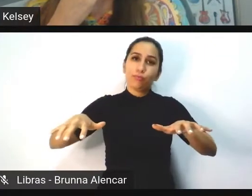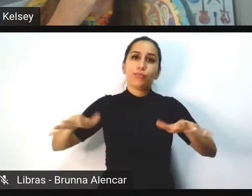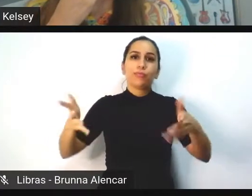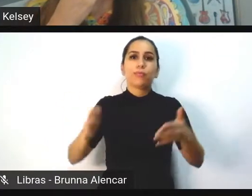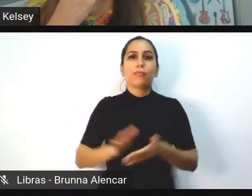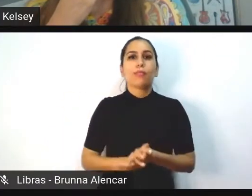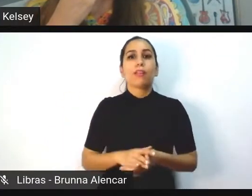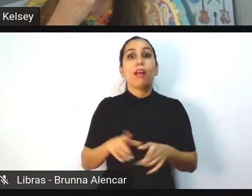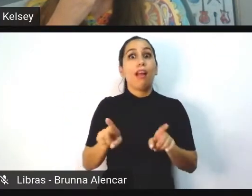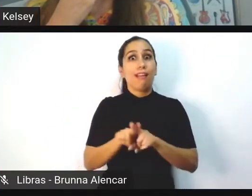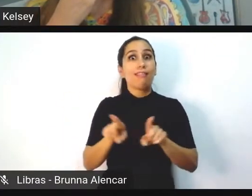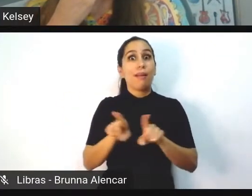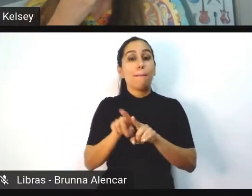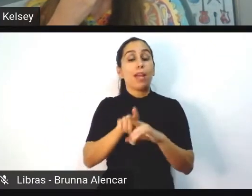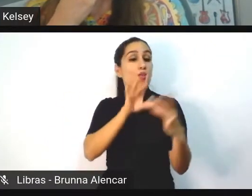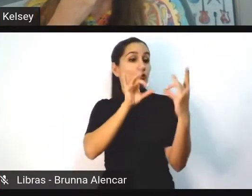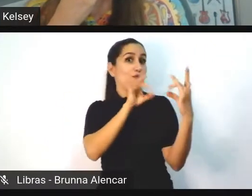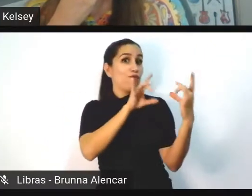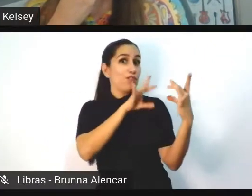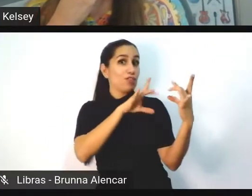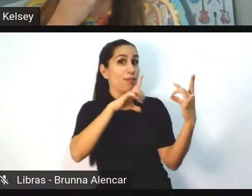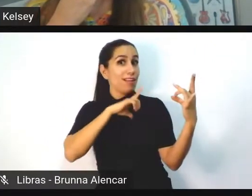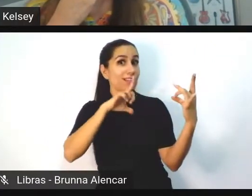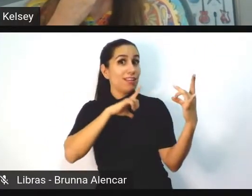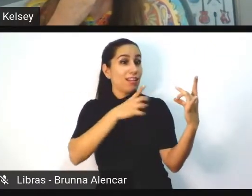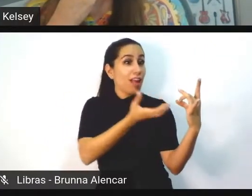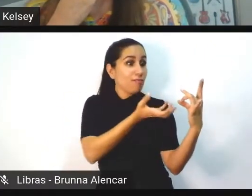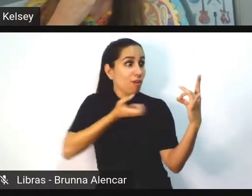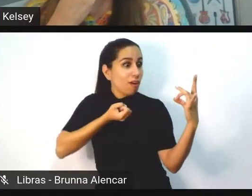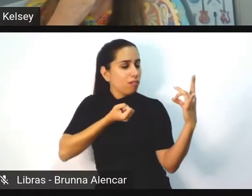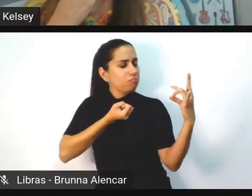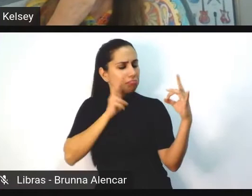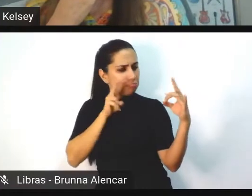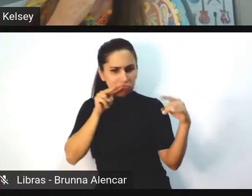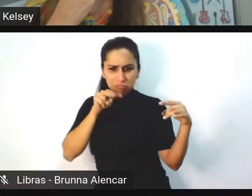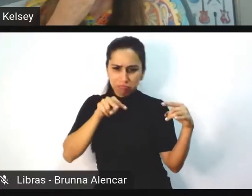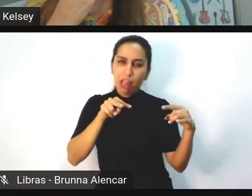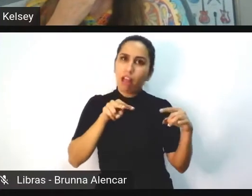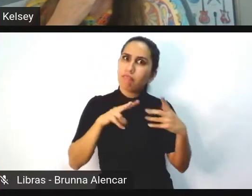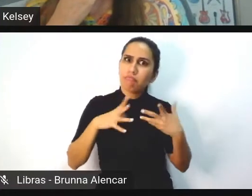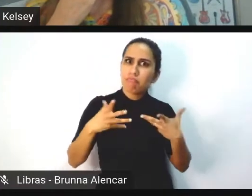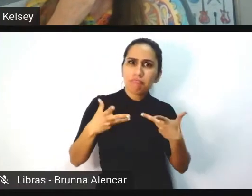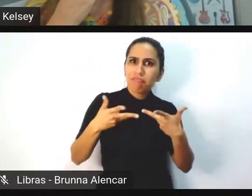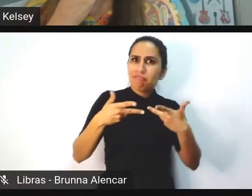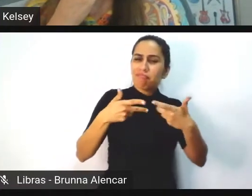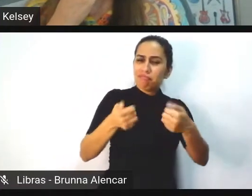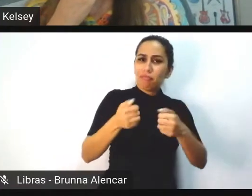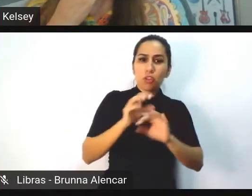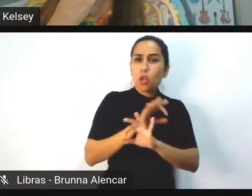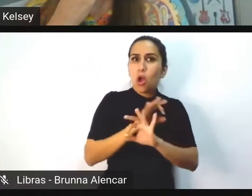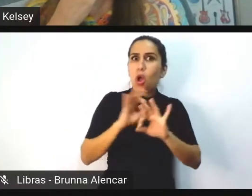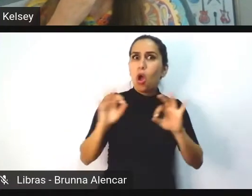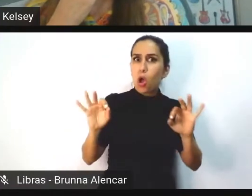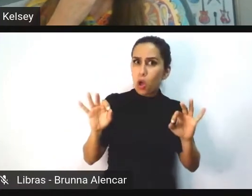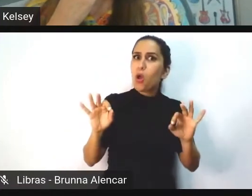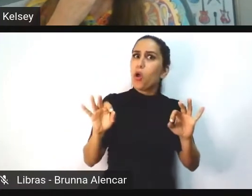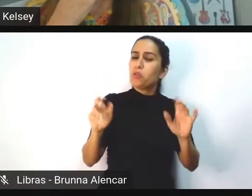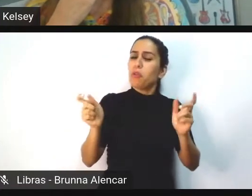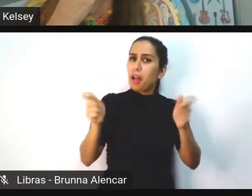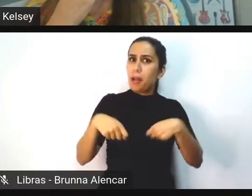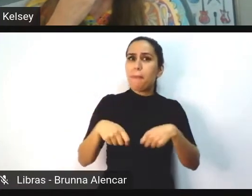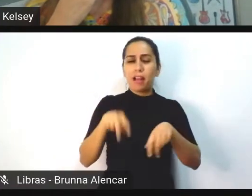estamos tendo é excelente. Eu também estou achando que, assim, não tem nada a perder em relação aos